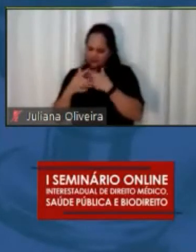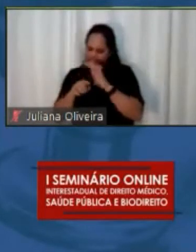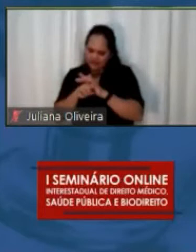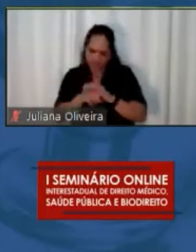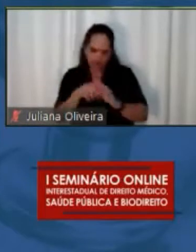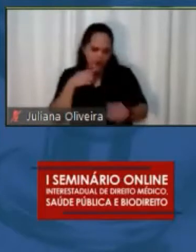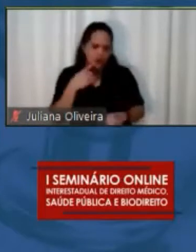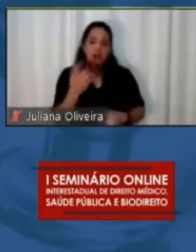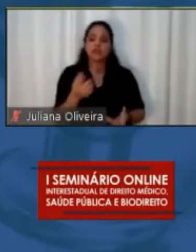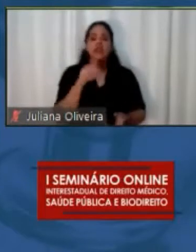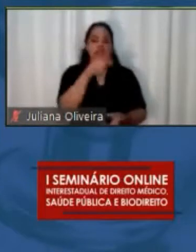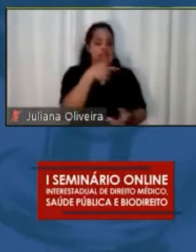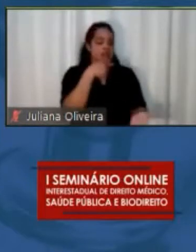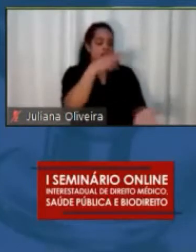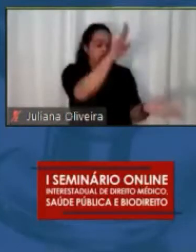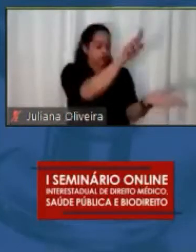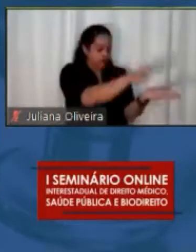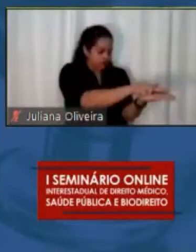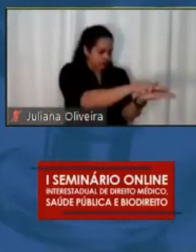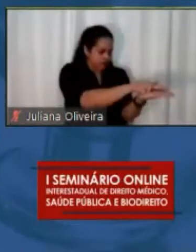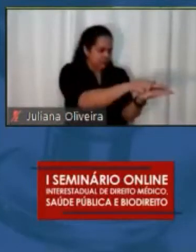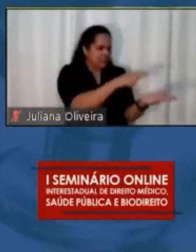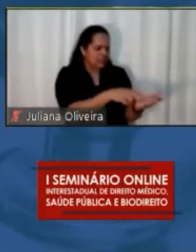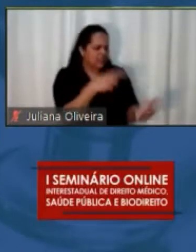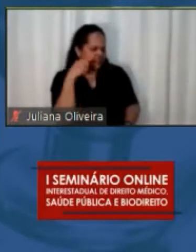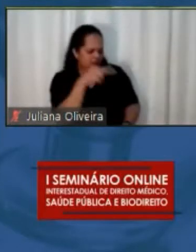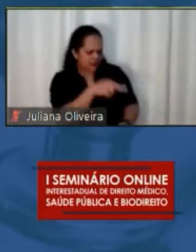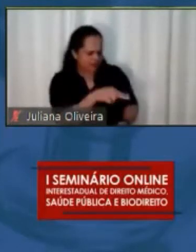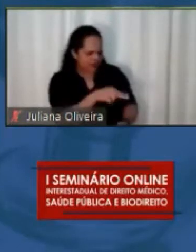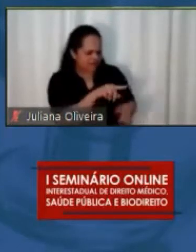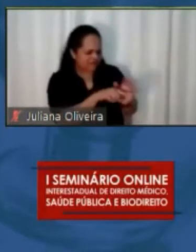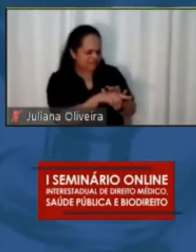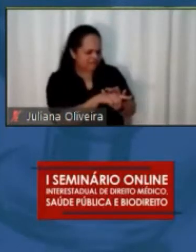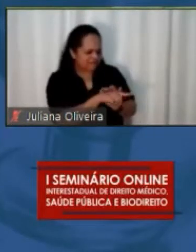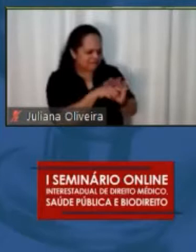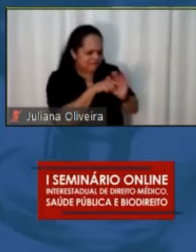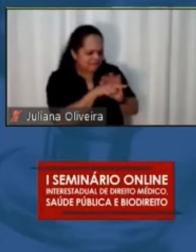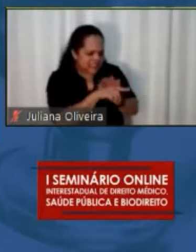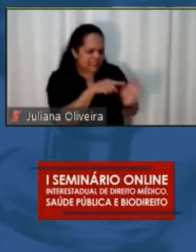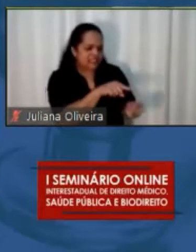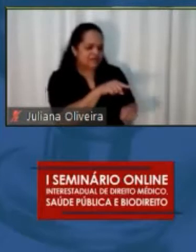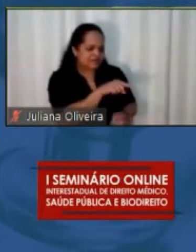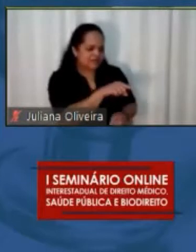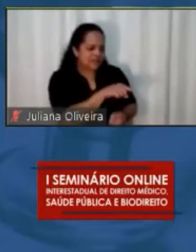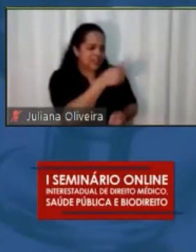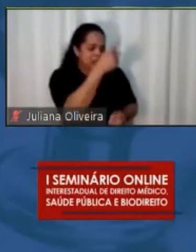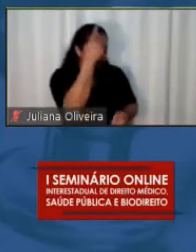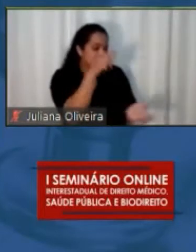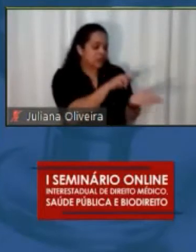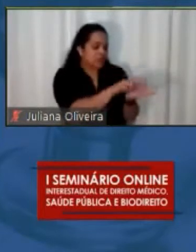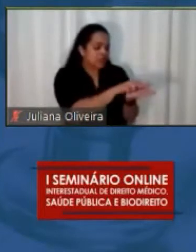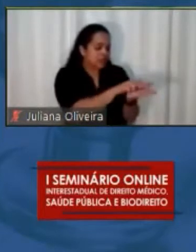este algoritmo, quando eles foram rever esse algoritmo, eles viram que a prevalência da anemia